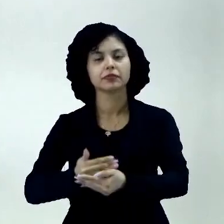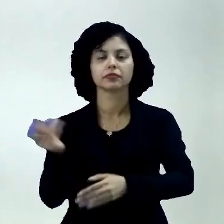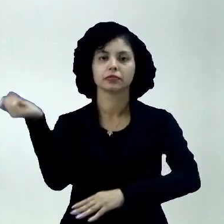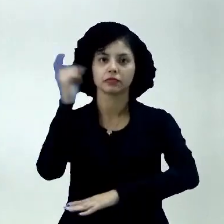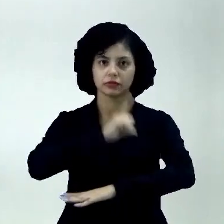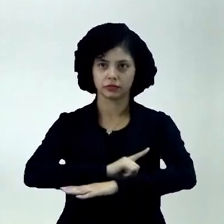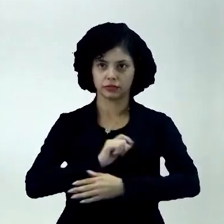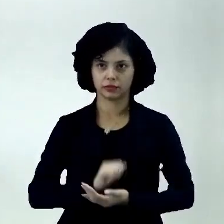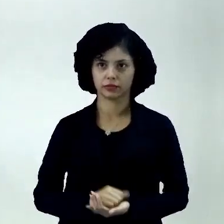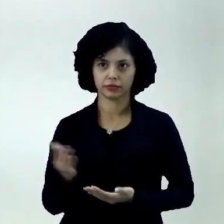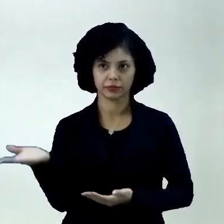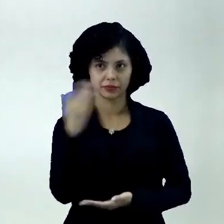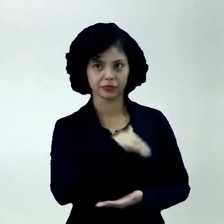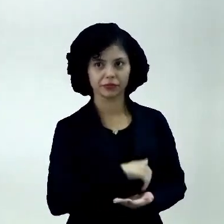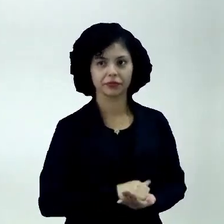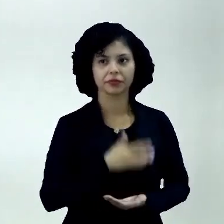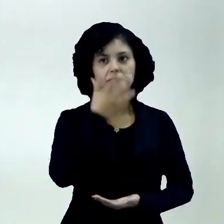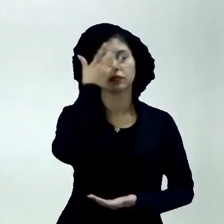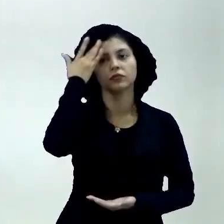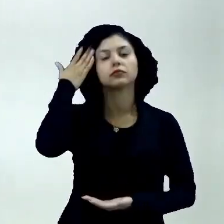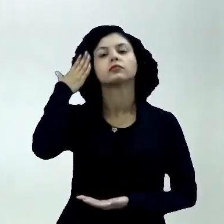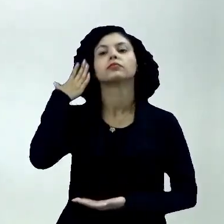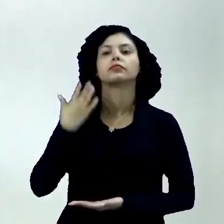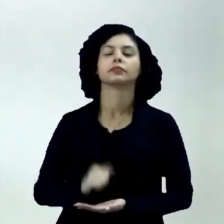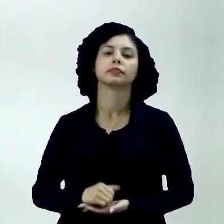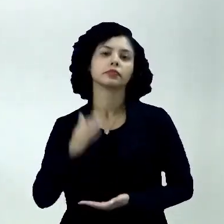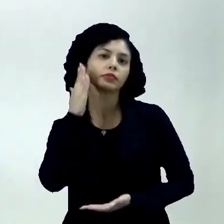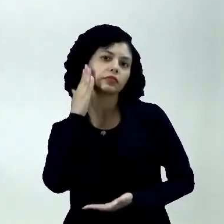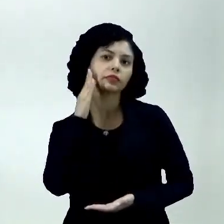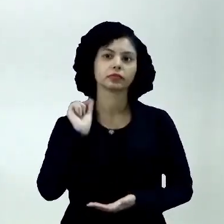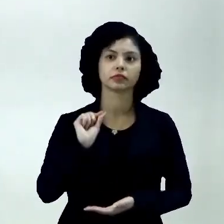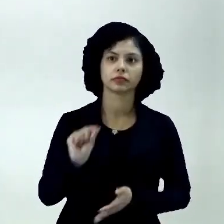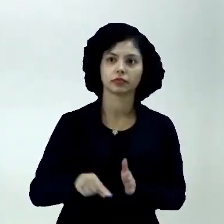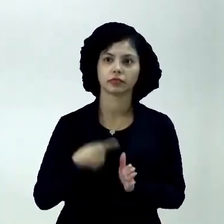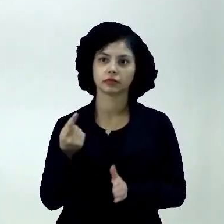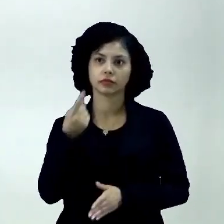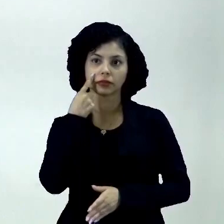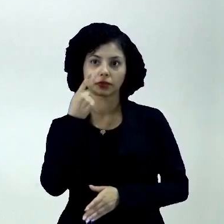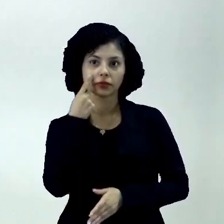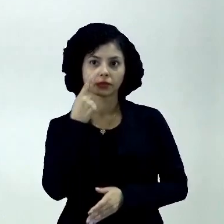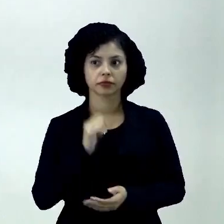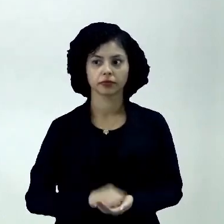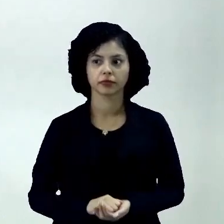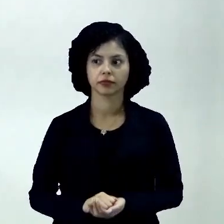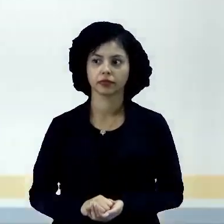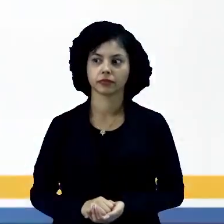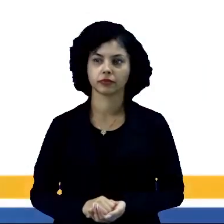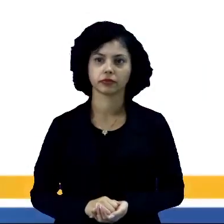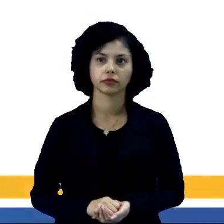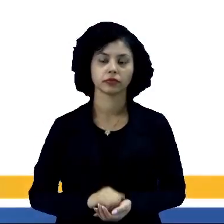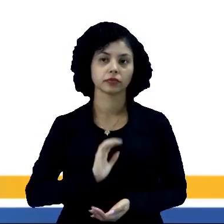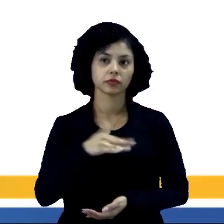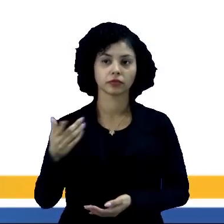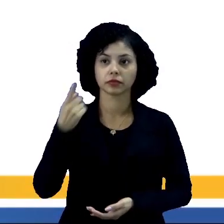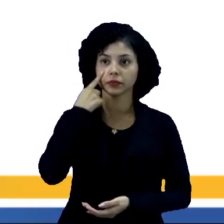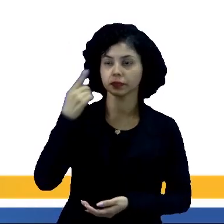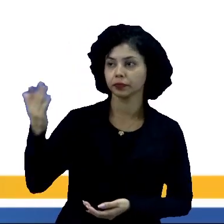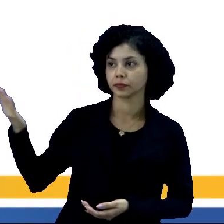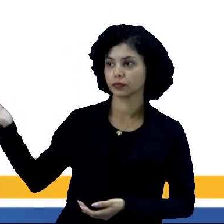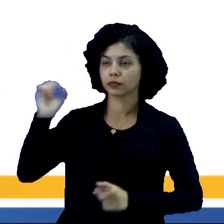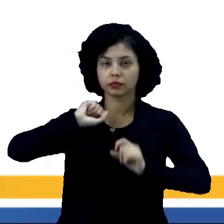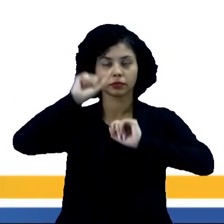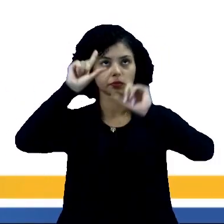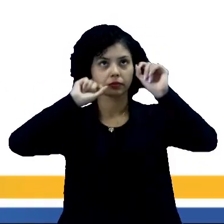Sol. Vamos lá então? Então, para a gente entender, primeiro eu quero que vocês imaginem o seguinte: quando olhamos para